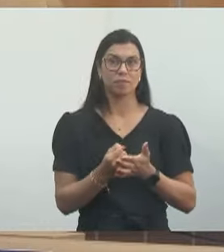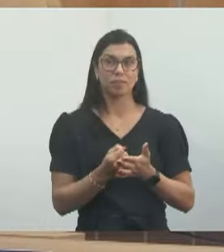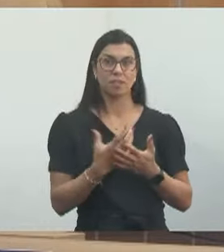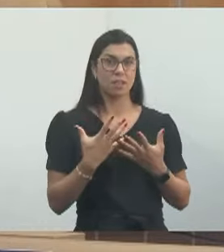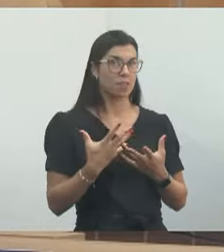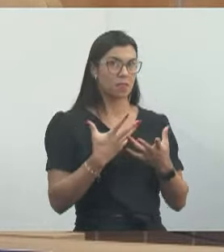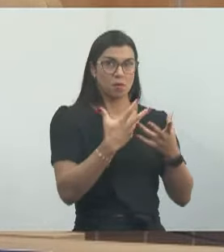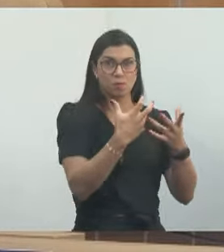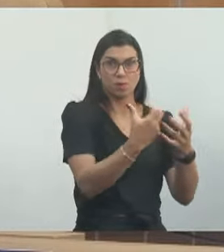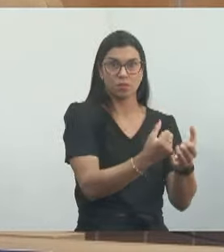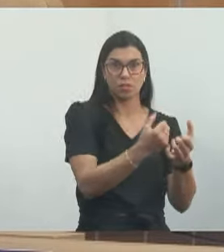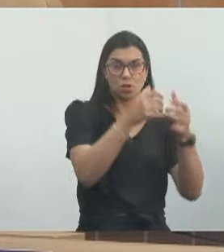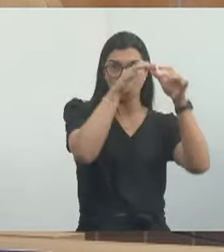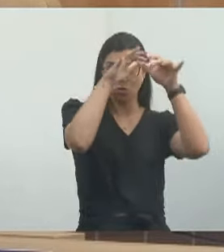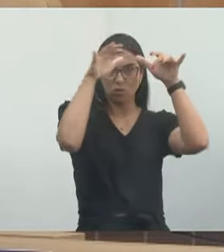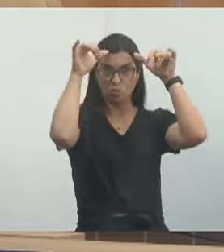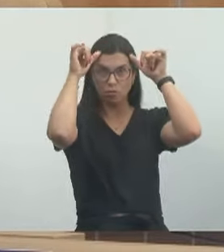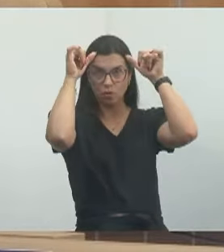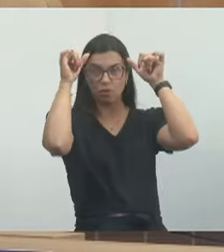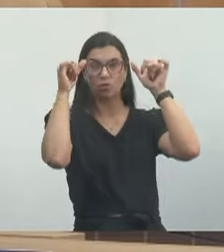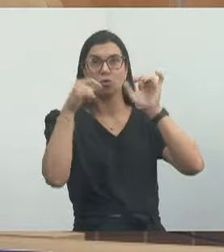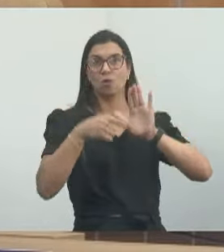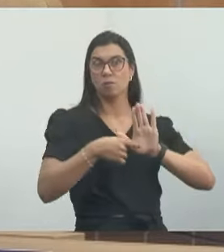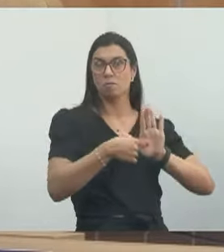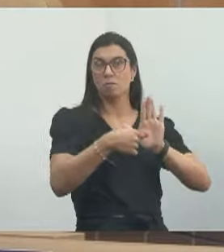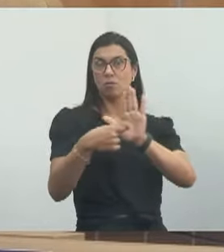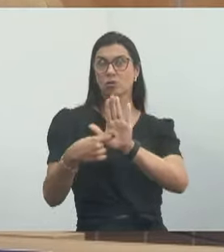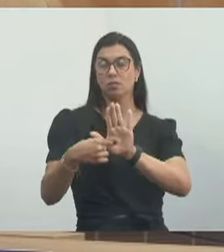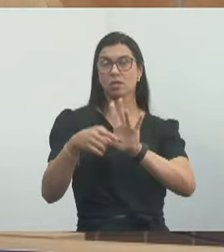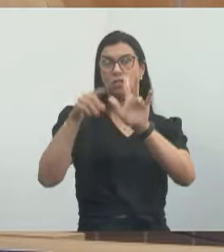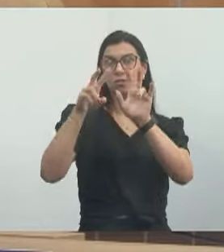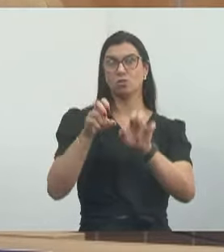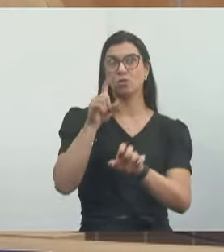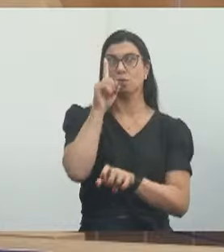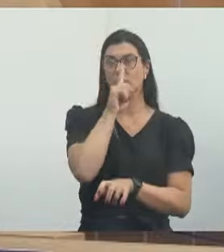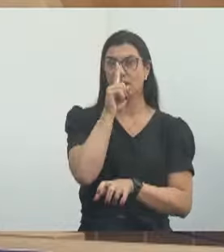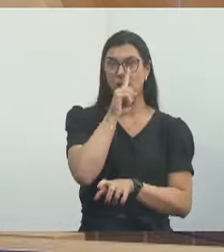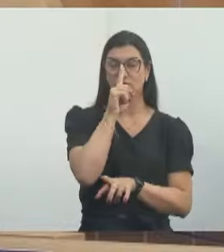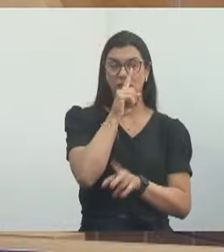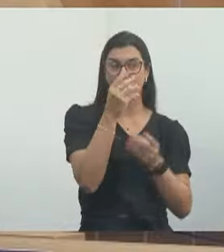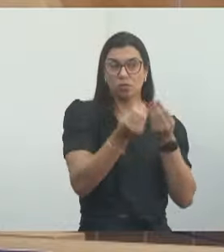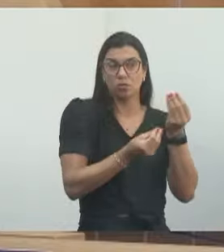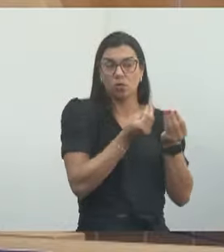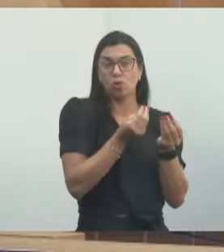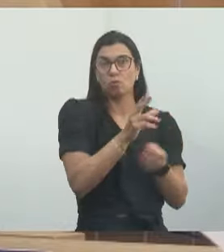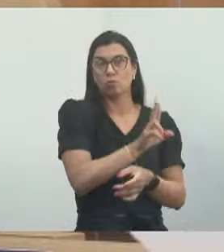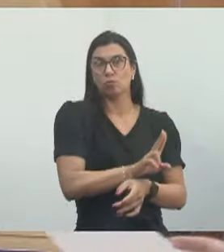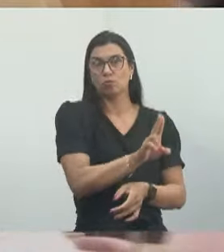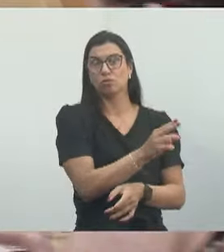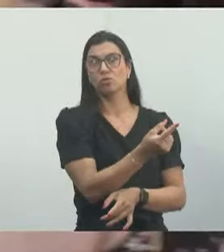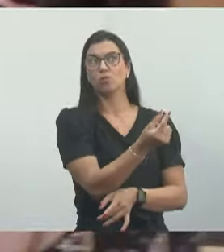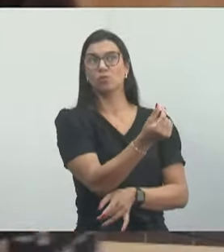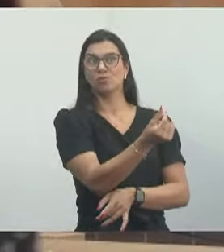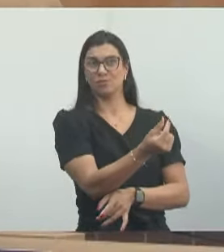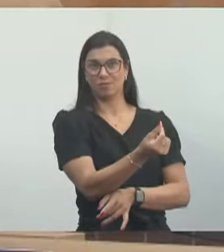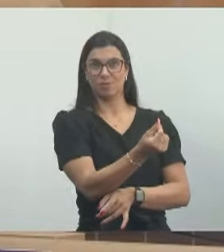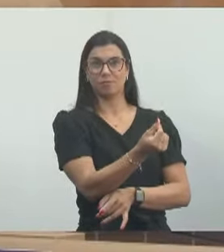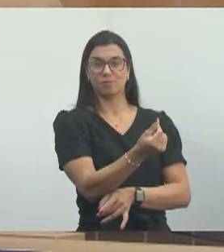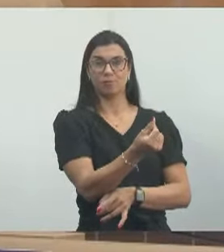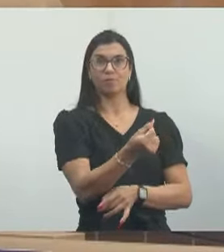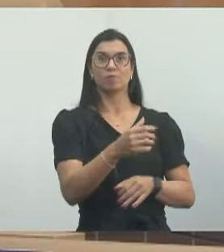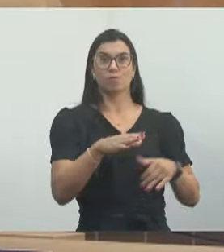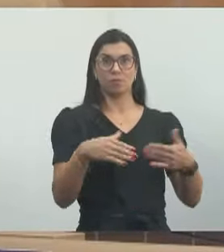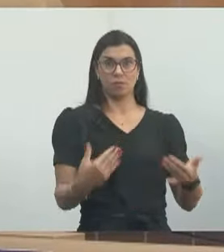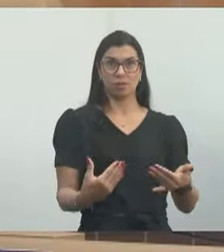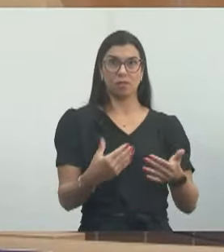dessa, porque se não teve uma prestação da forma que deveria, imediatamente tem que acionar